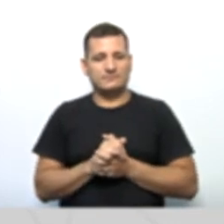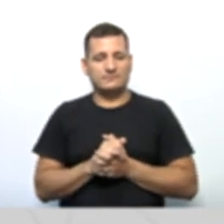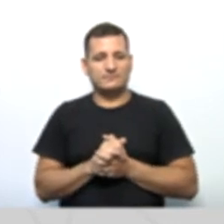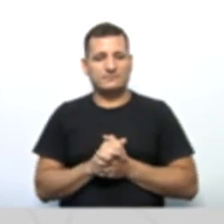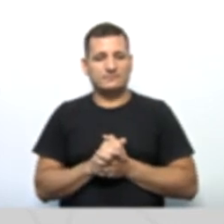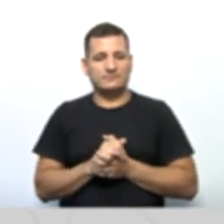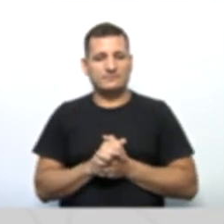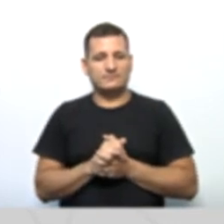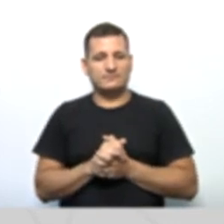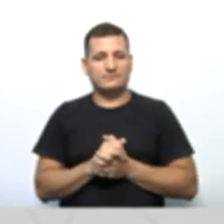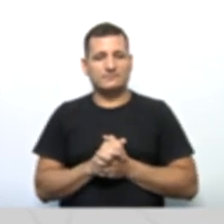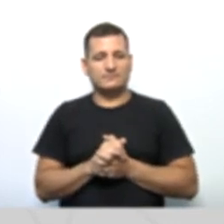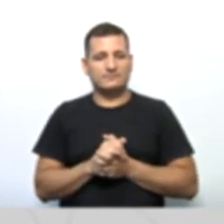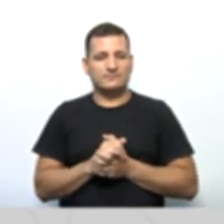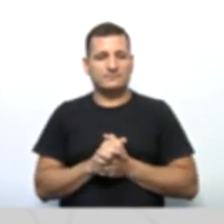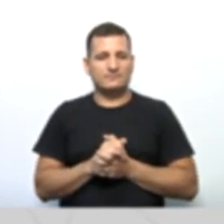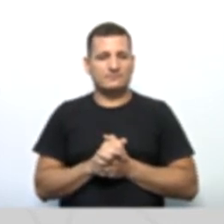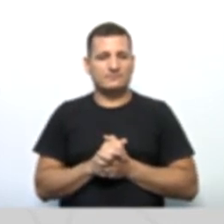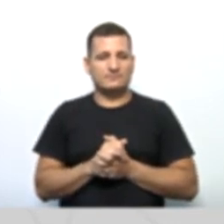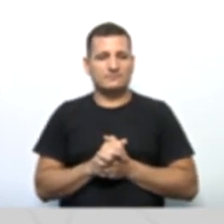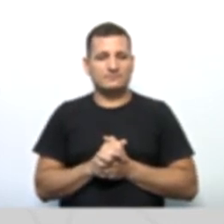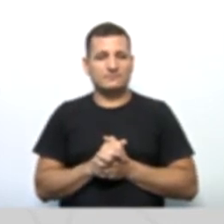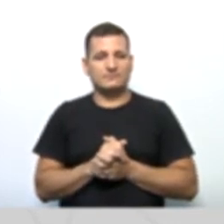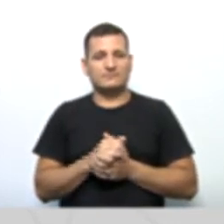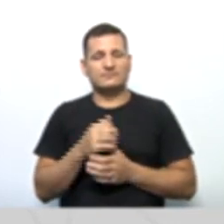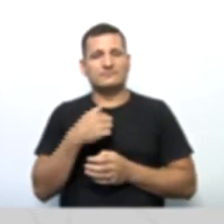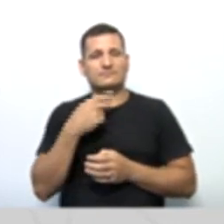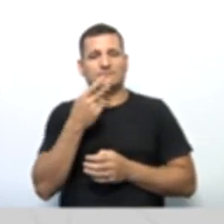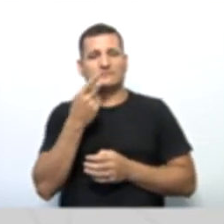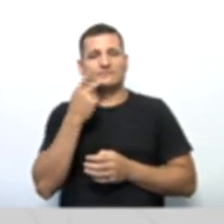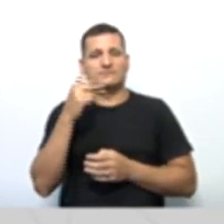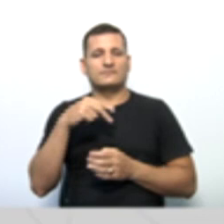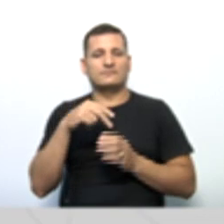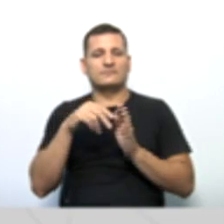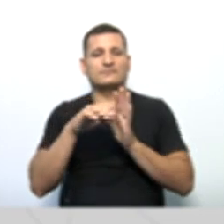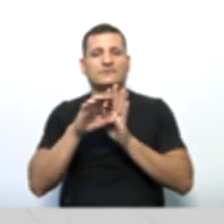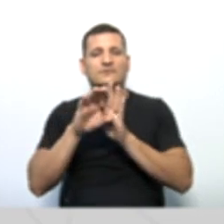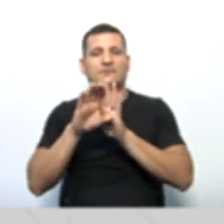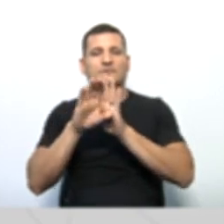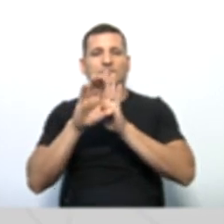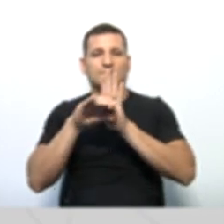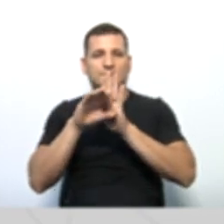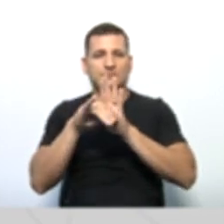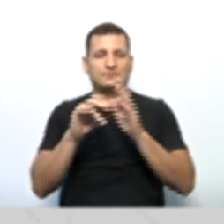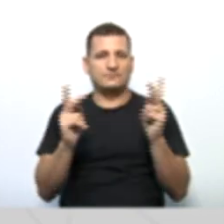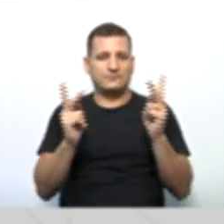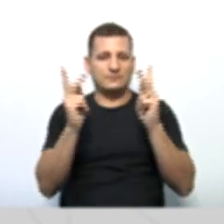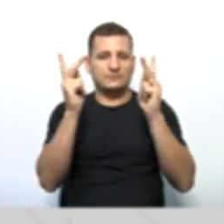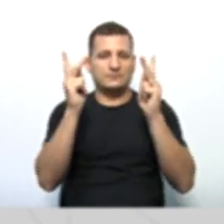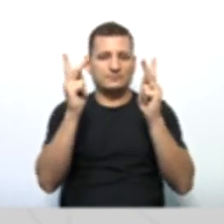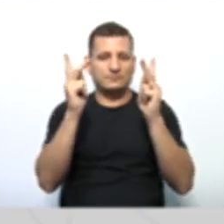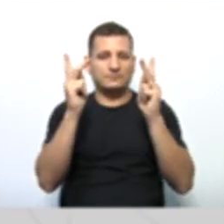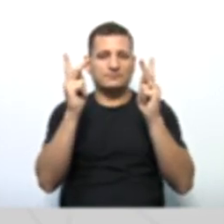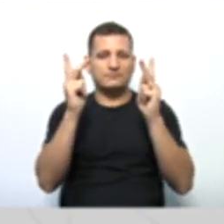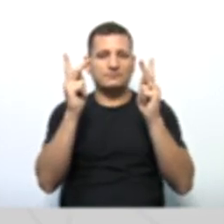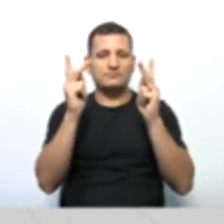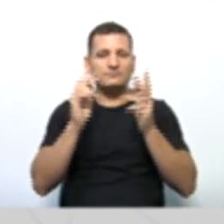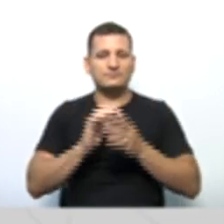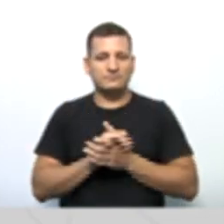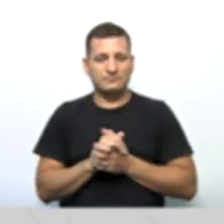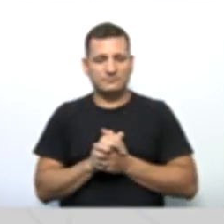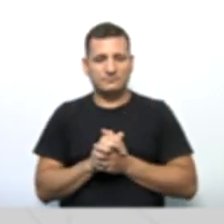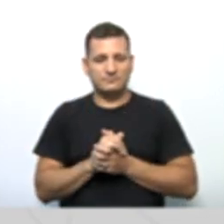Isso que eu falei é o conceito de valores. Peço desculpa para vocês que o quadro